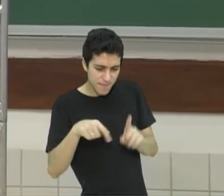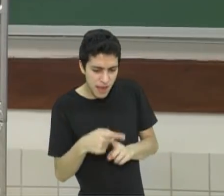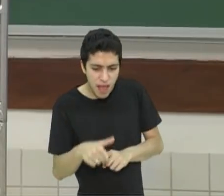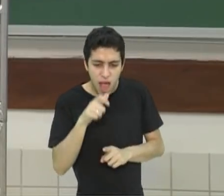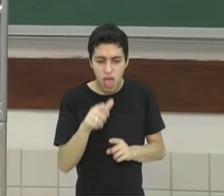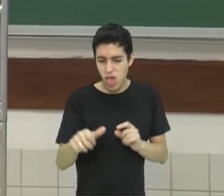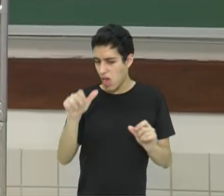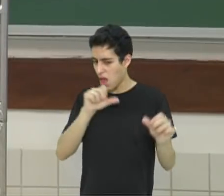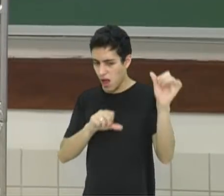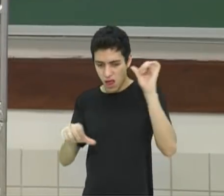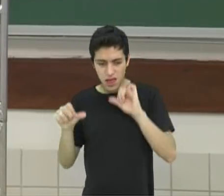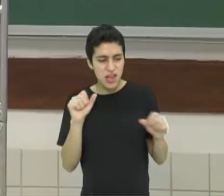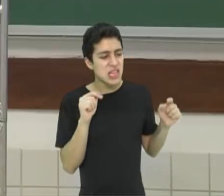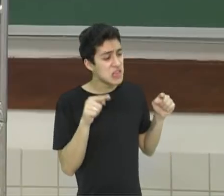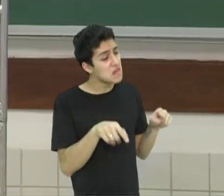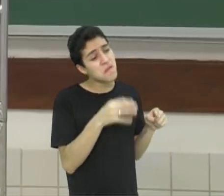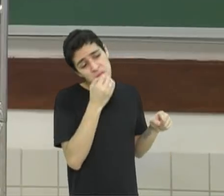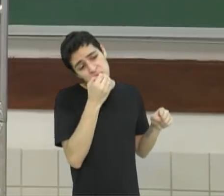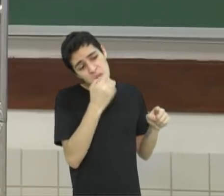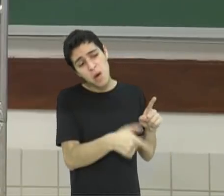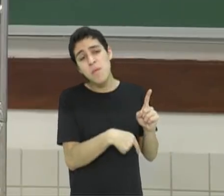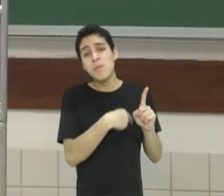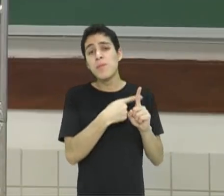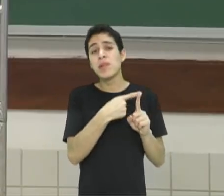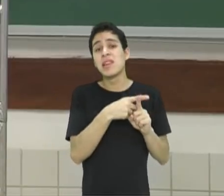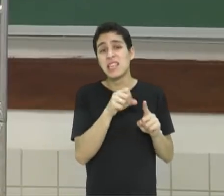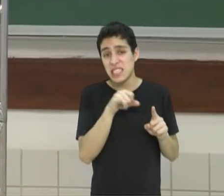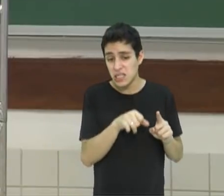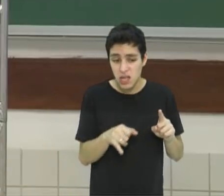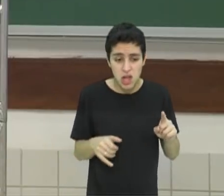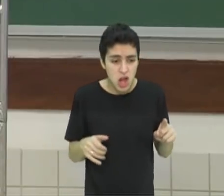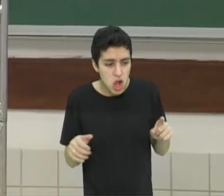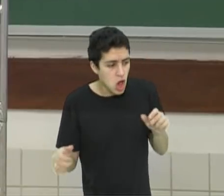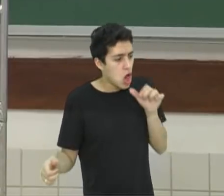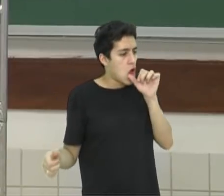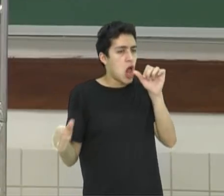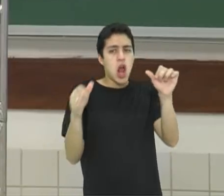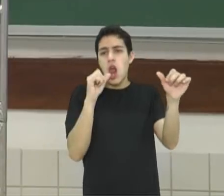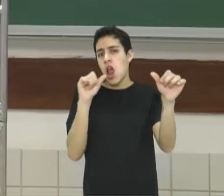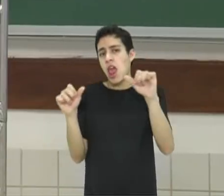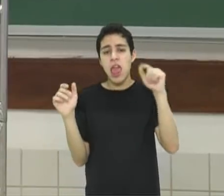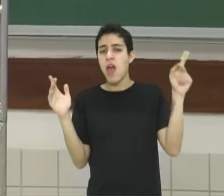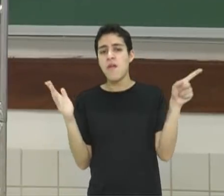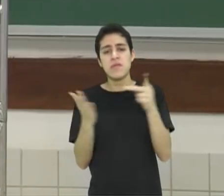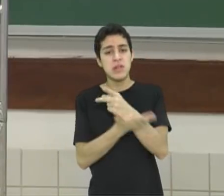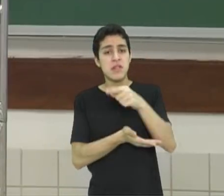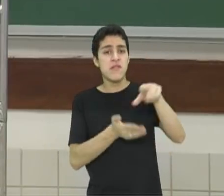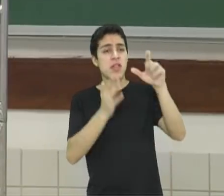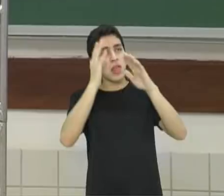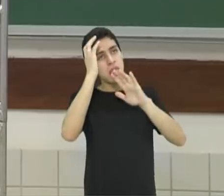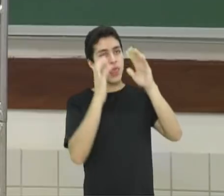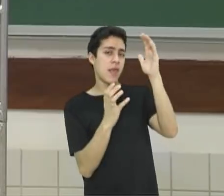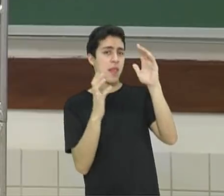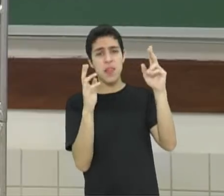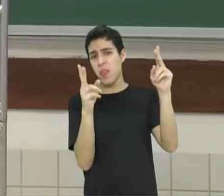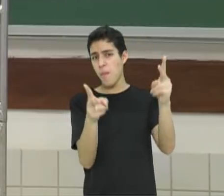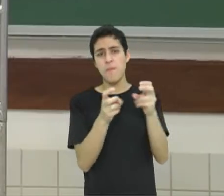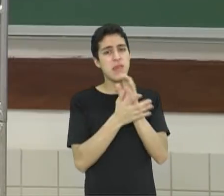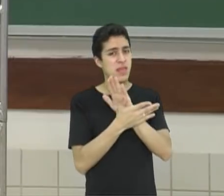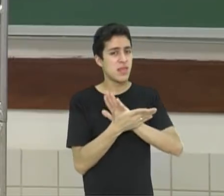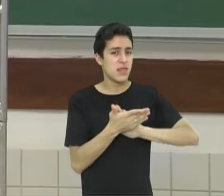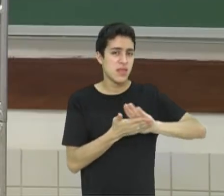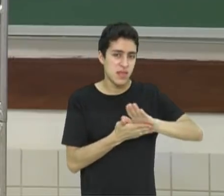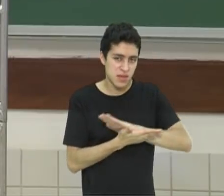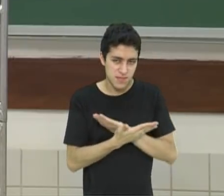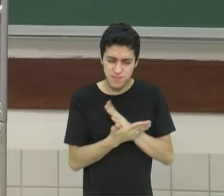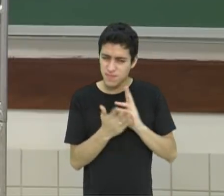O benefício é que se você tomar tudo junto e tiver um derrame, nem vai perceber.